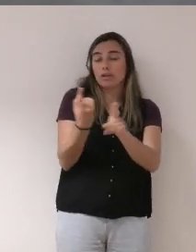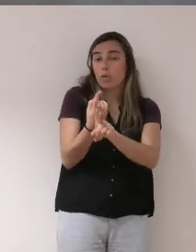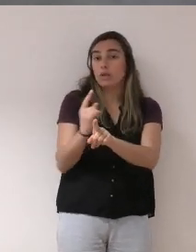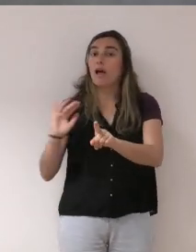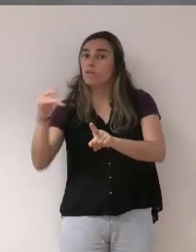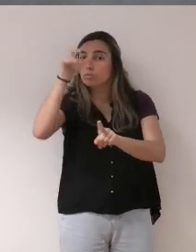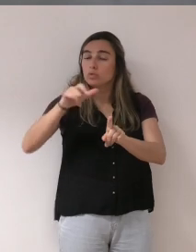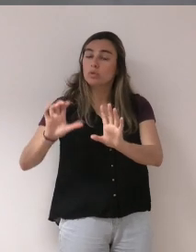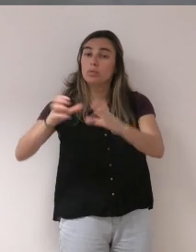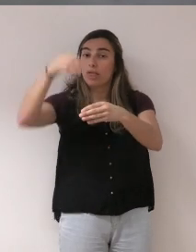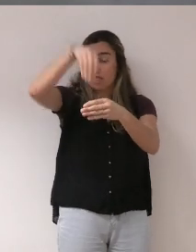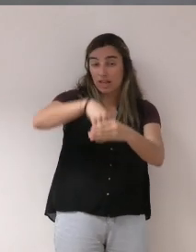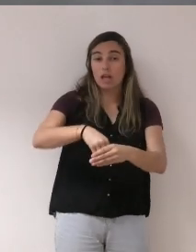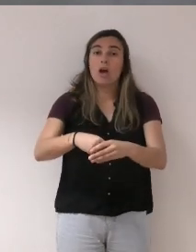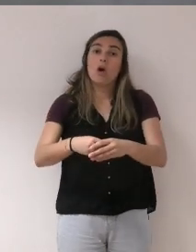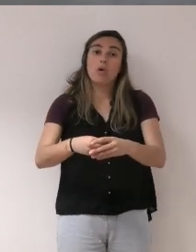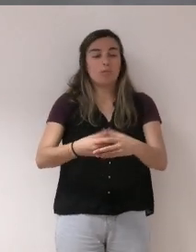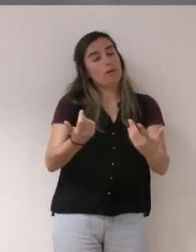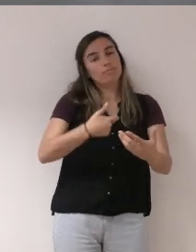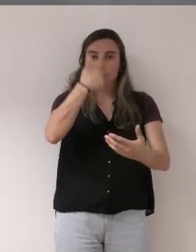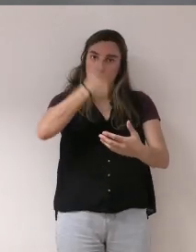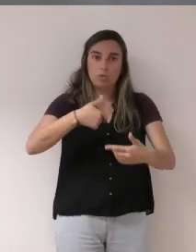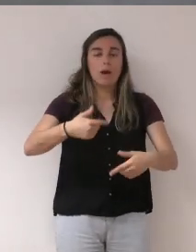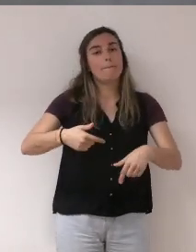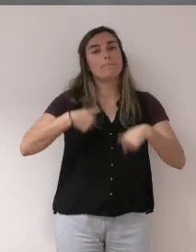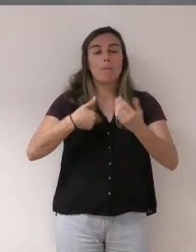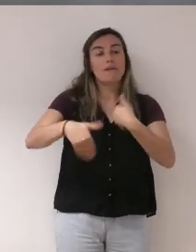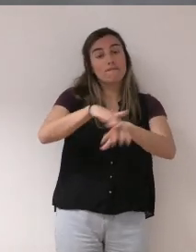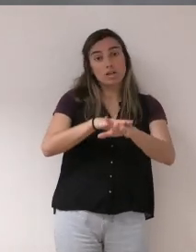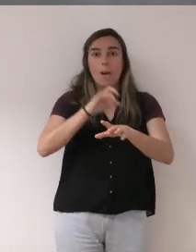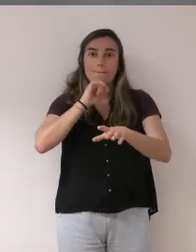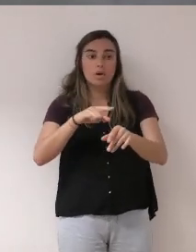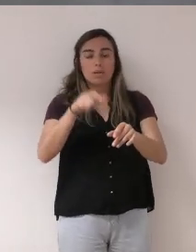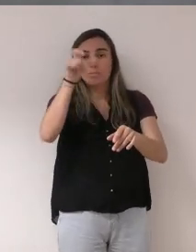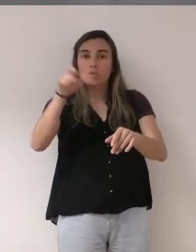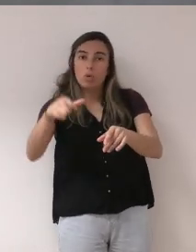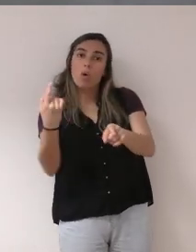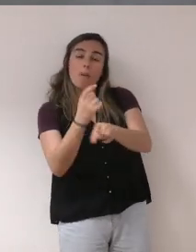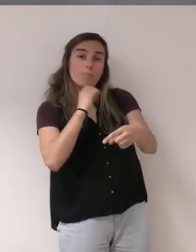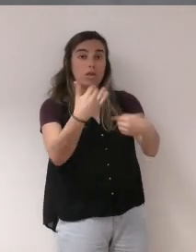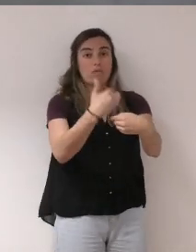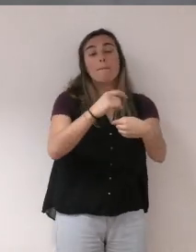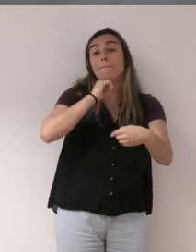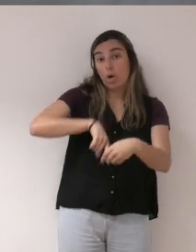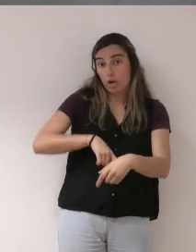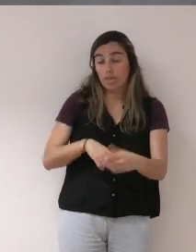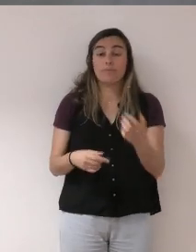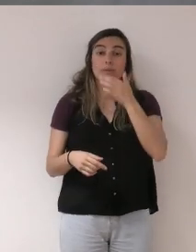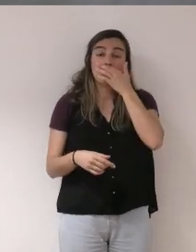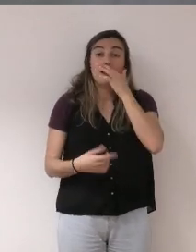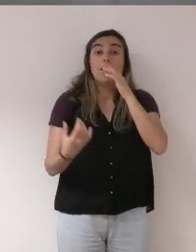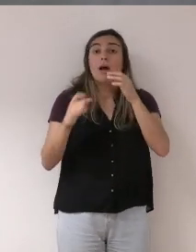comunidade. Um gesto individual pode abrir possibilidades a serem exploradas por outros agentes e outros gestos.